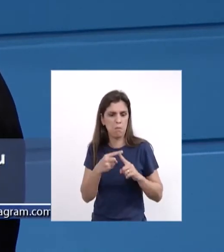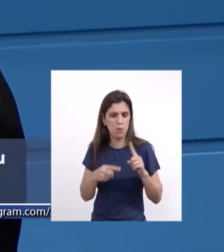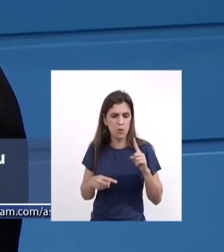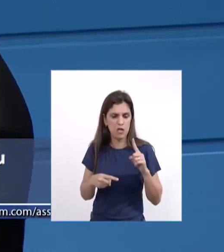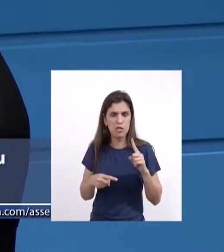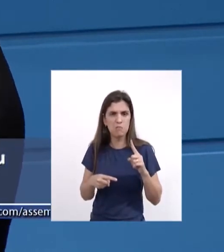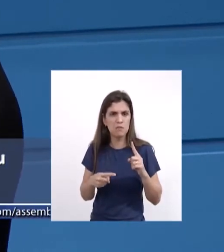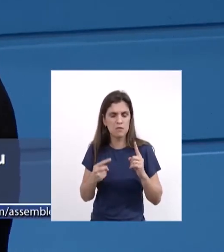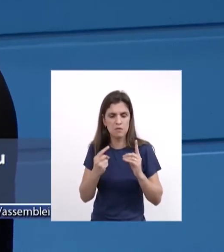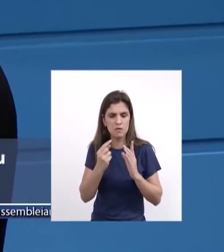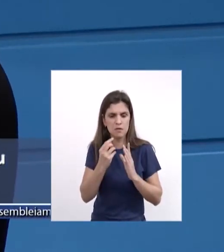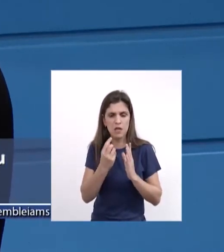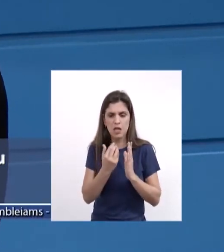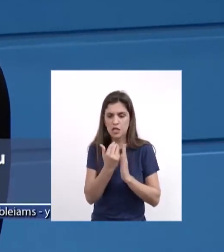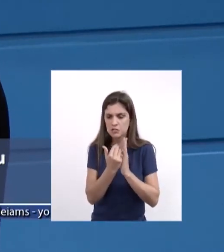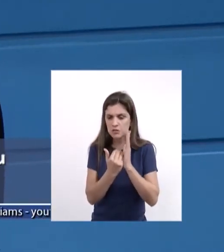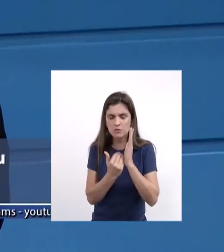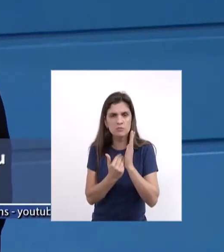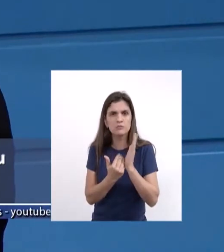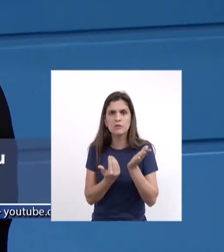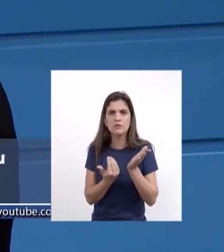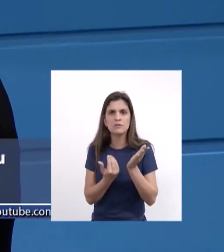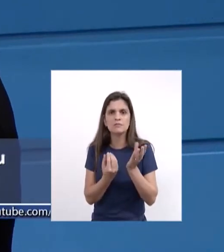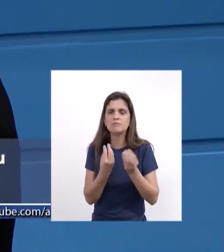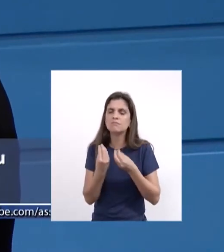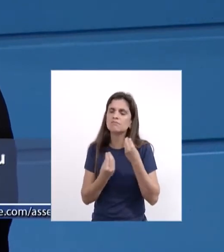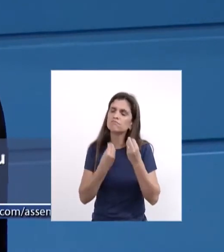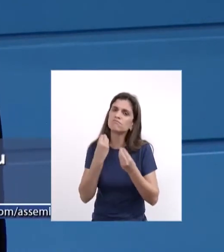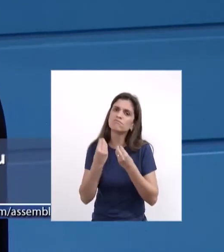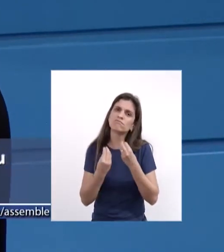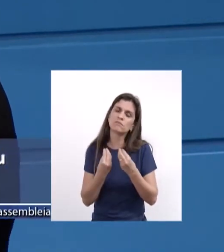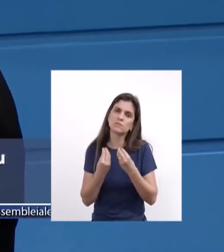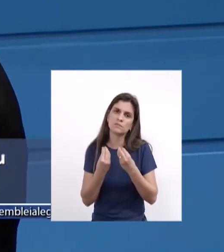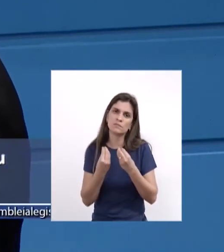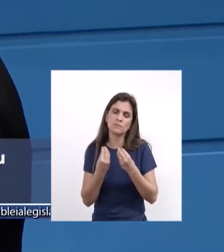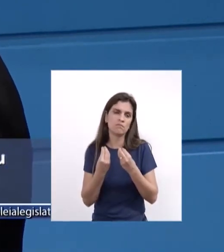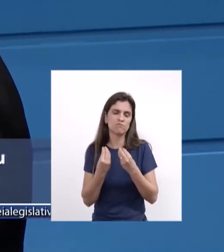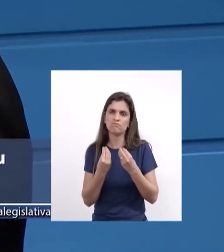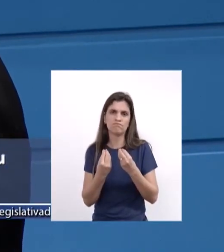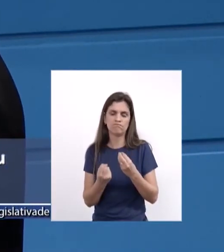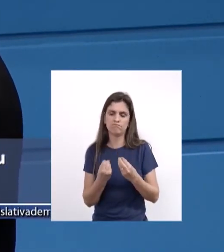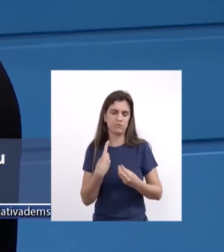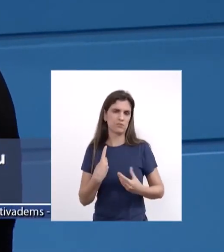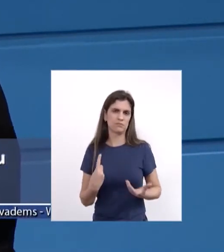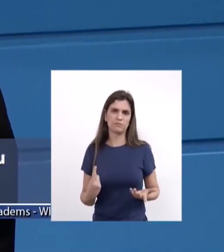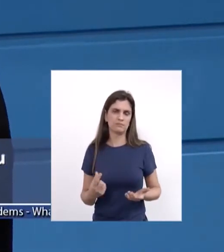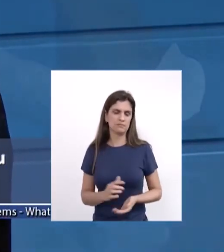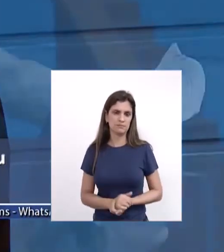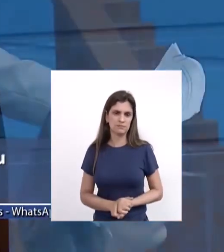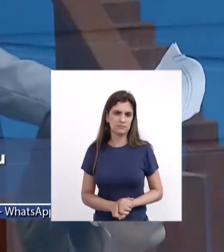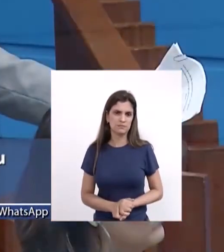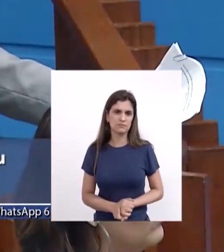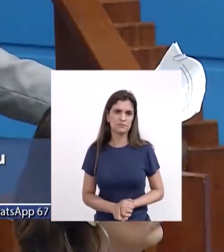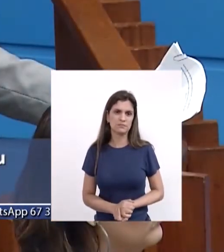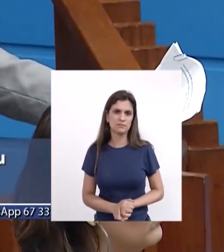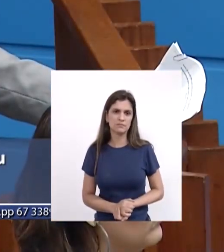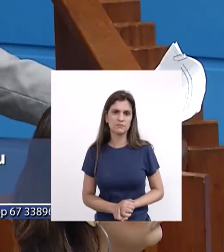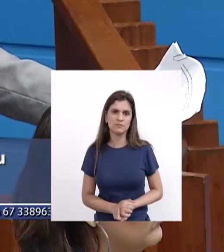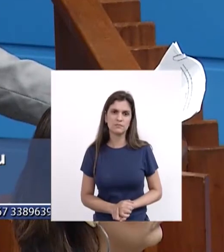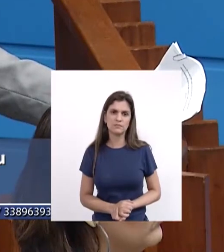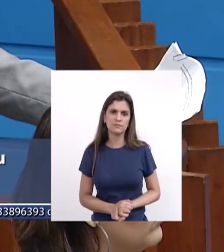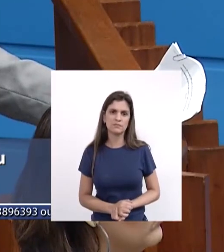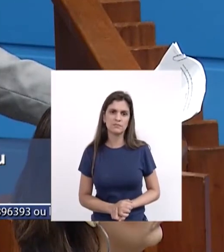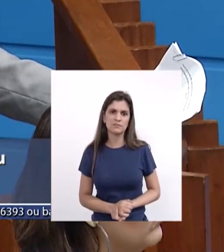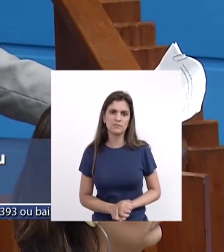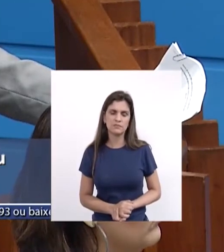suspende. Todo um trabalho para chegar a esse resultado. É um absurdo. Deputado Barbosinha, além dos fatos